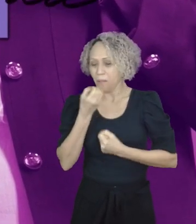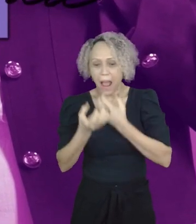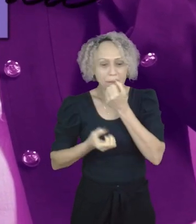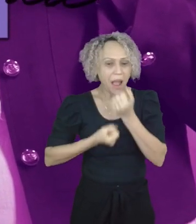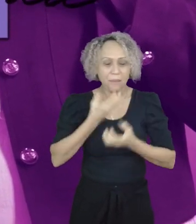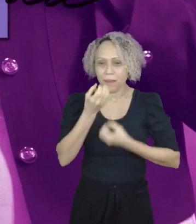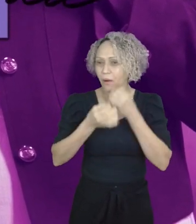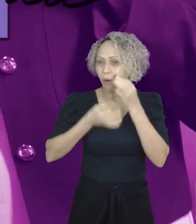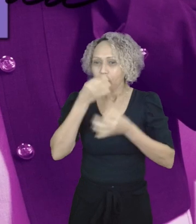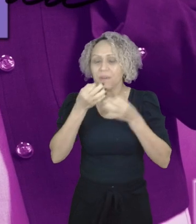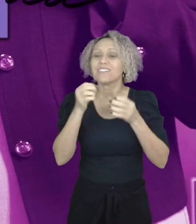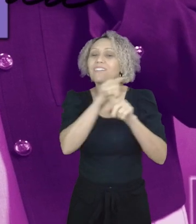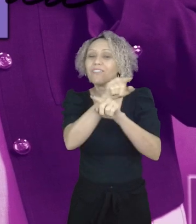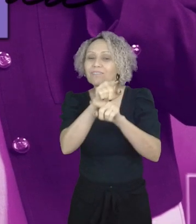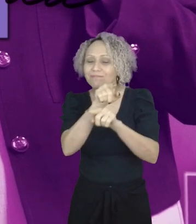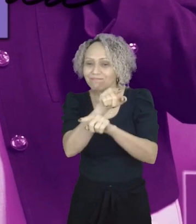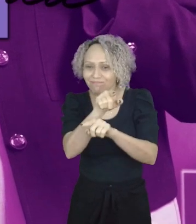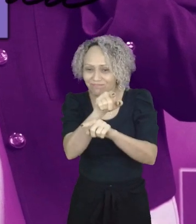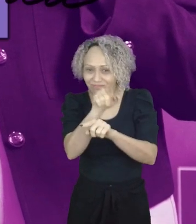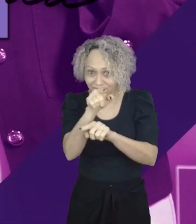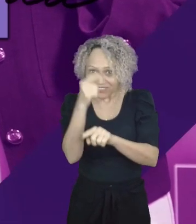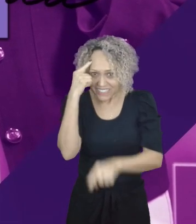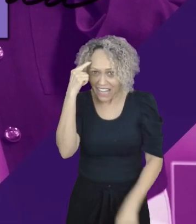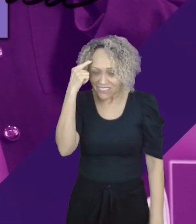ouvida, tenho sonhos pra viver.